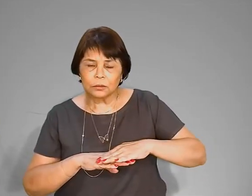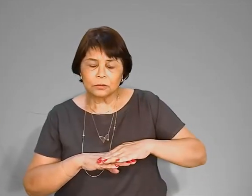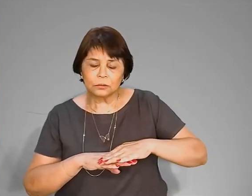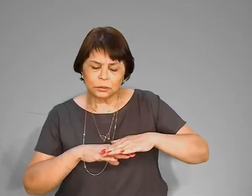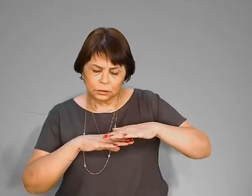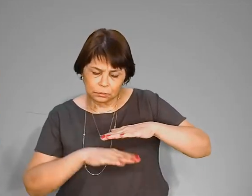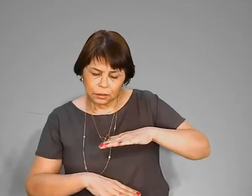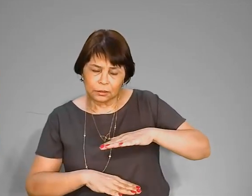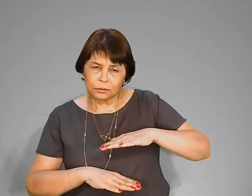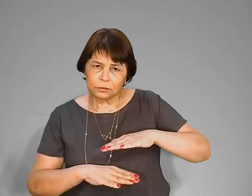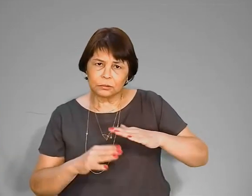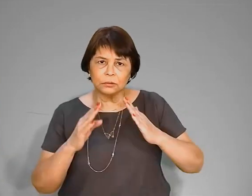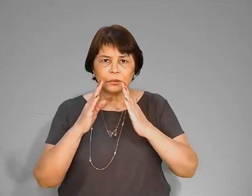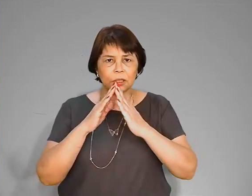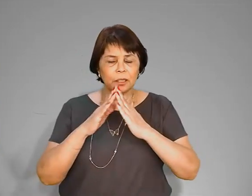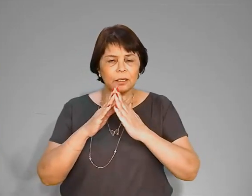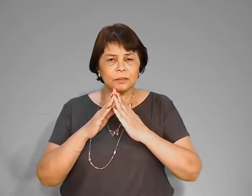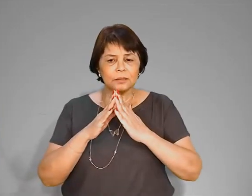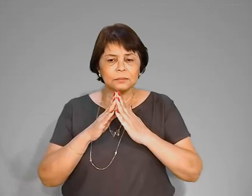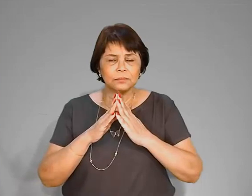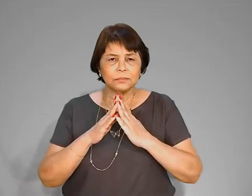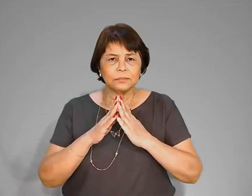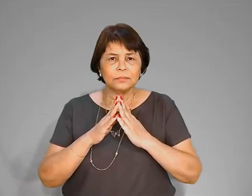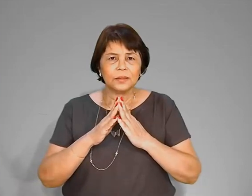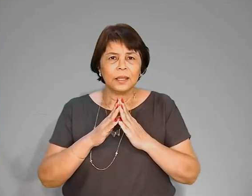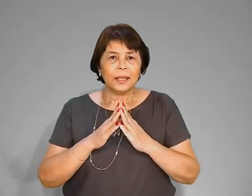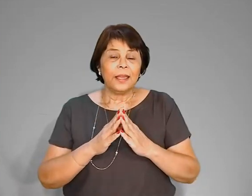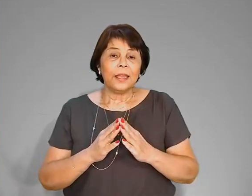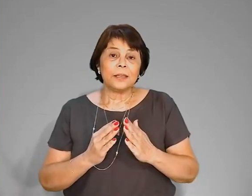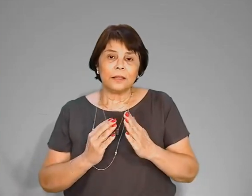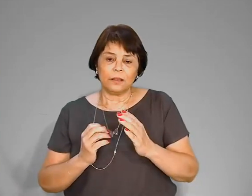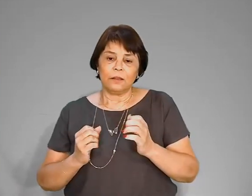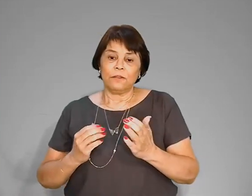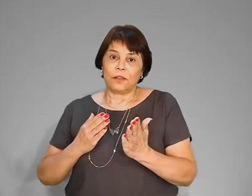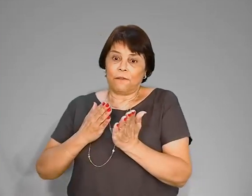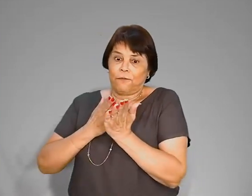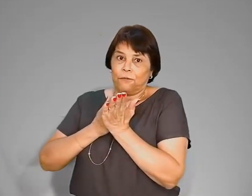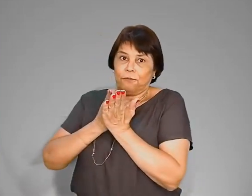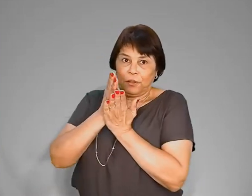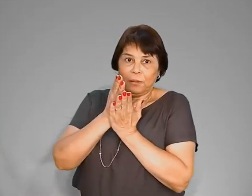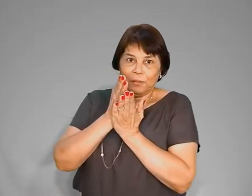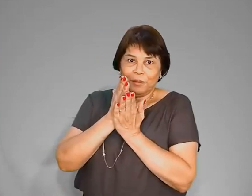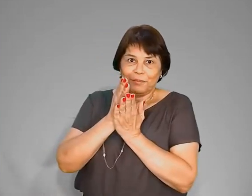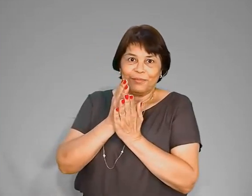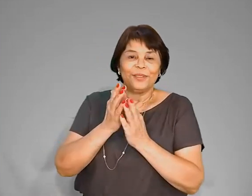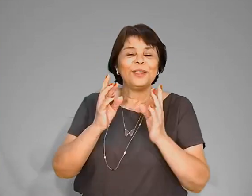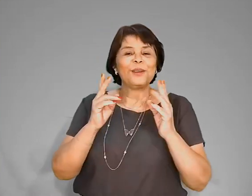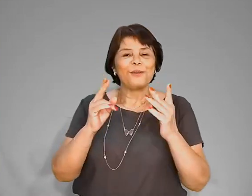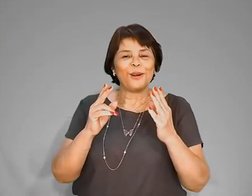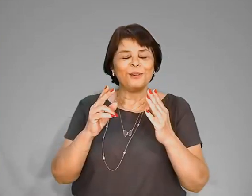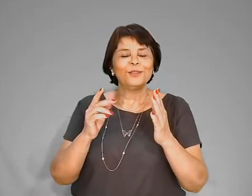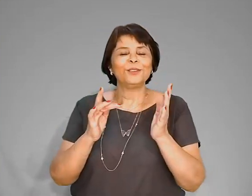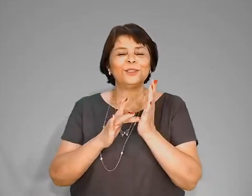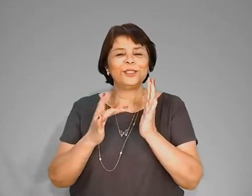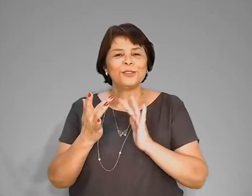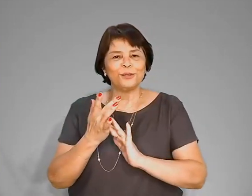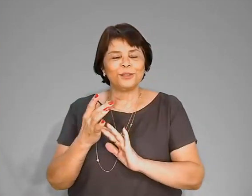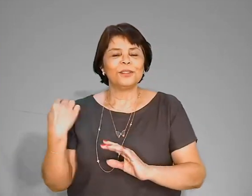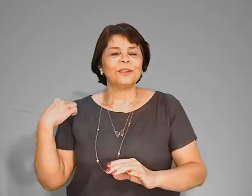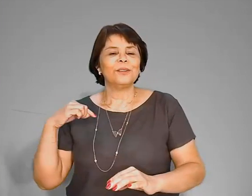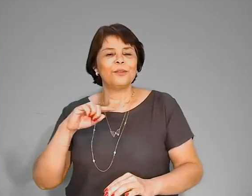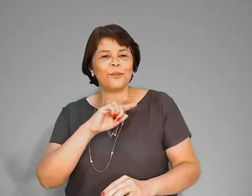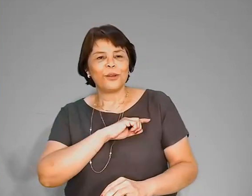falam, esta sapata, essa pedra angular é Cristo. Então, tem Cristo, apóstolos e profetas